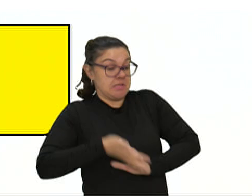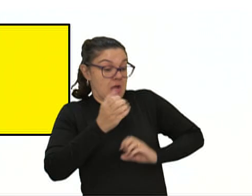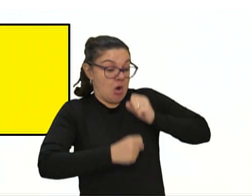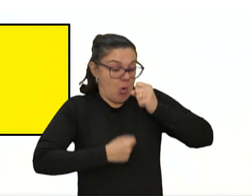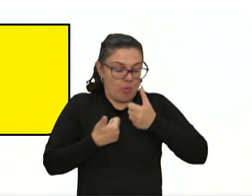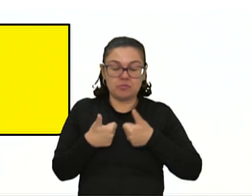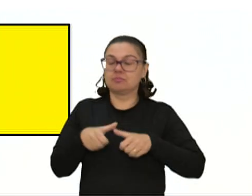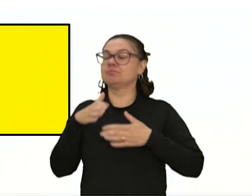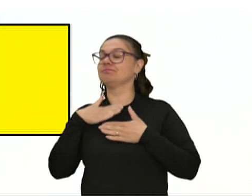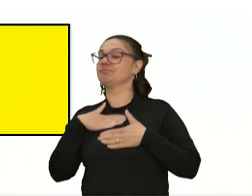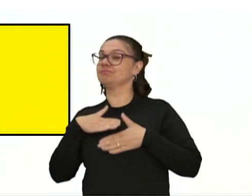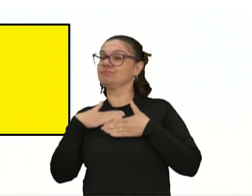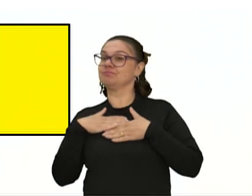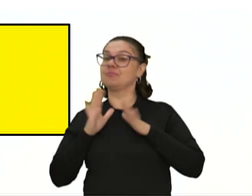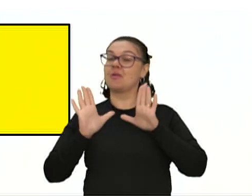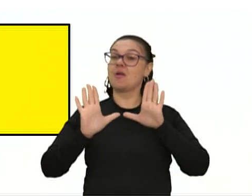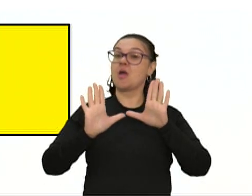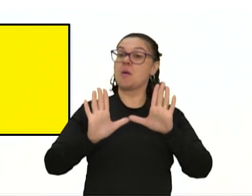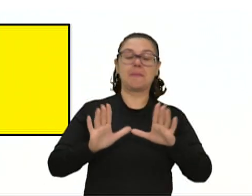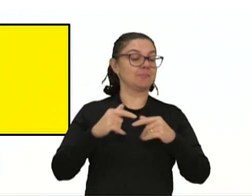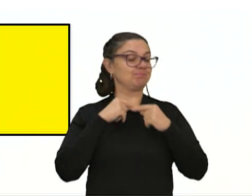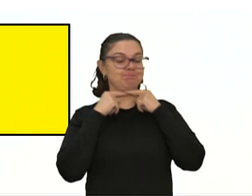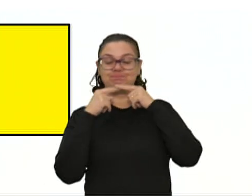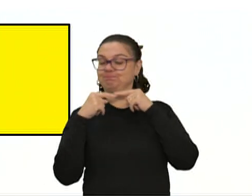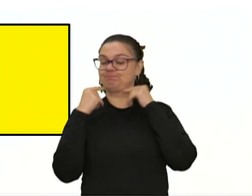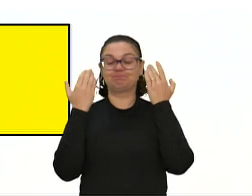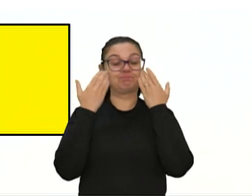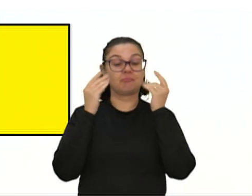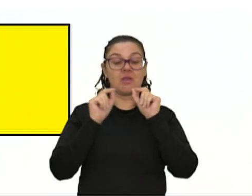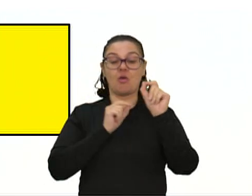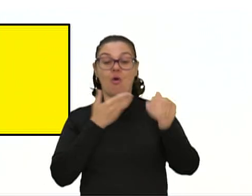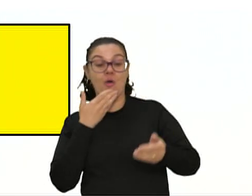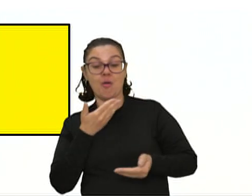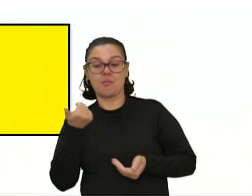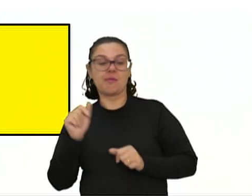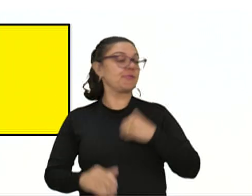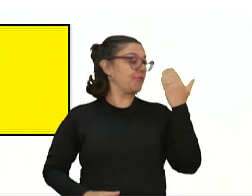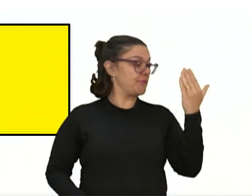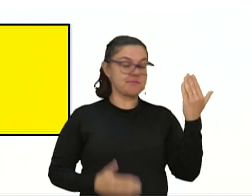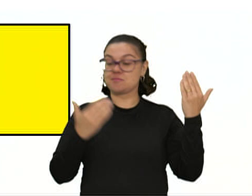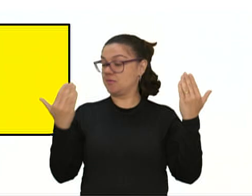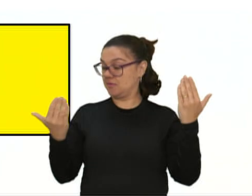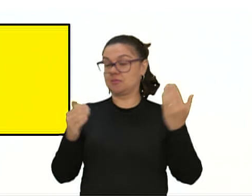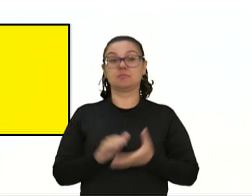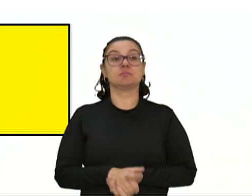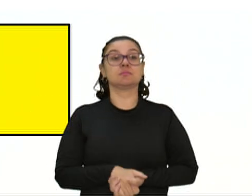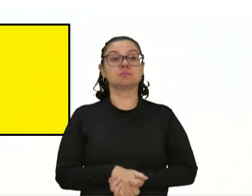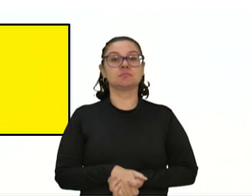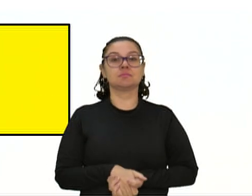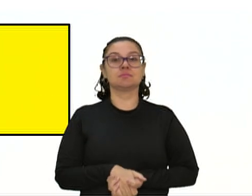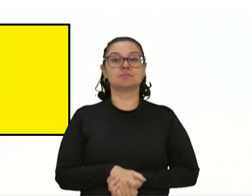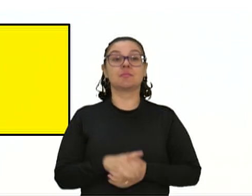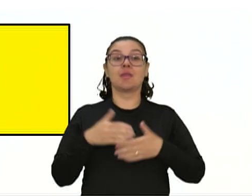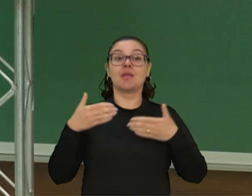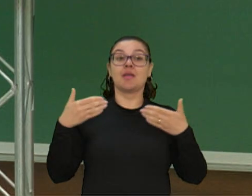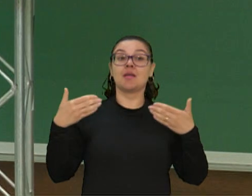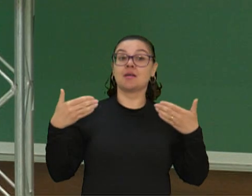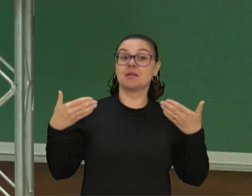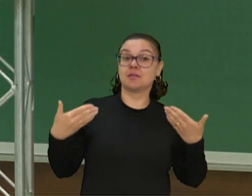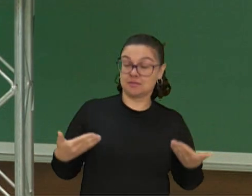ou fico tranquilo, mas não consegui entender ainda qual é melhor, se é isto ou aquilo. Gente, um